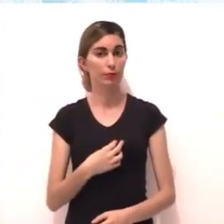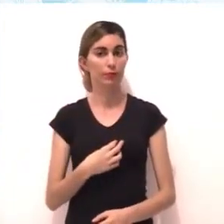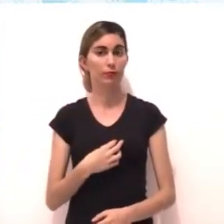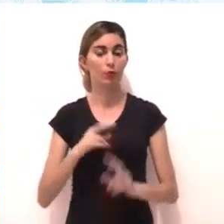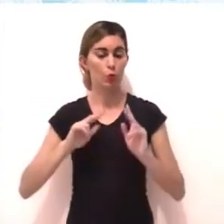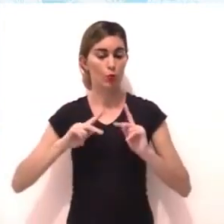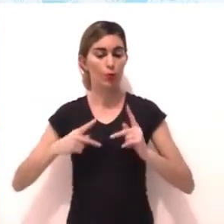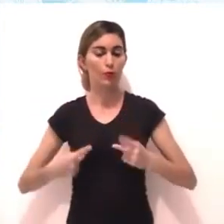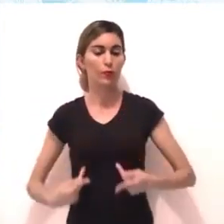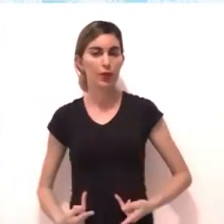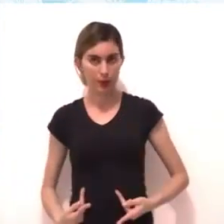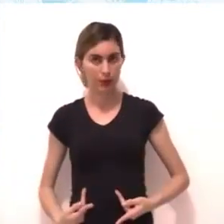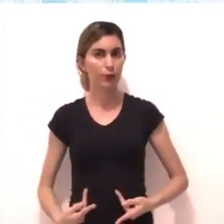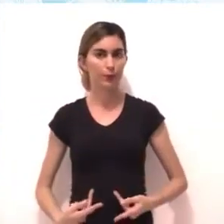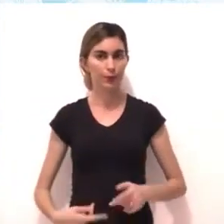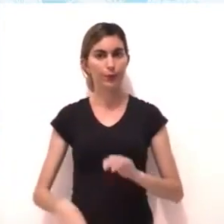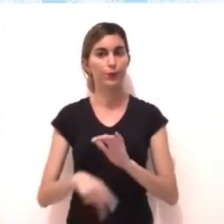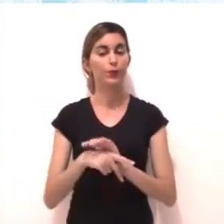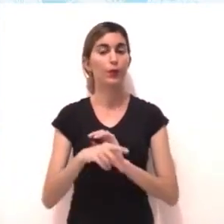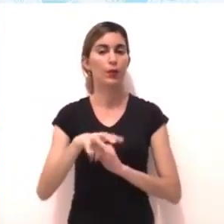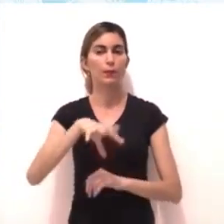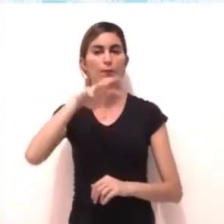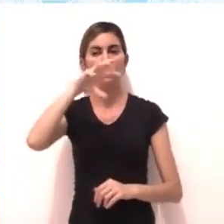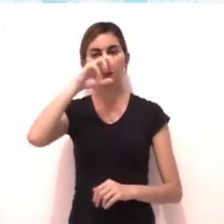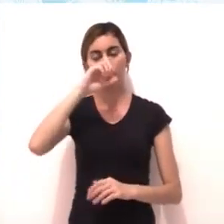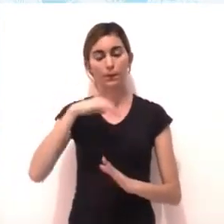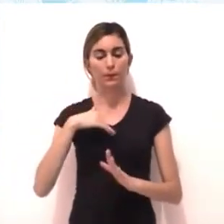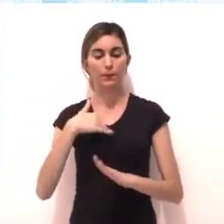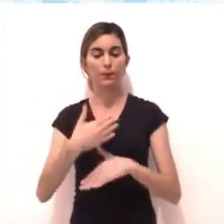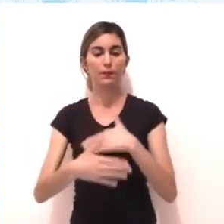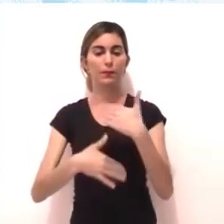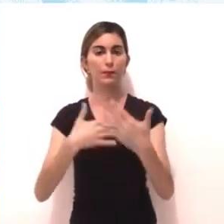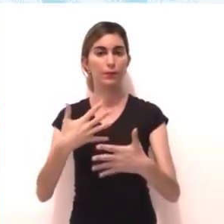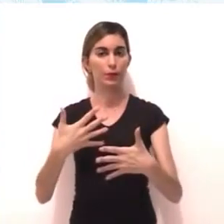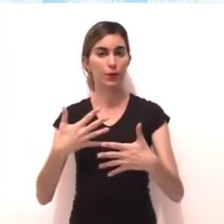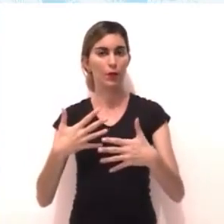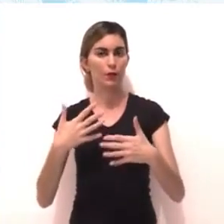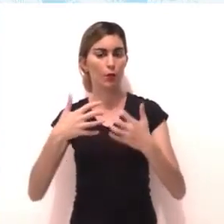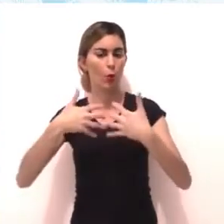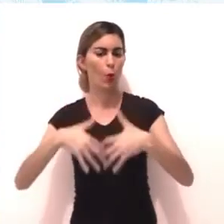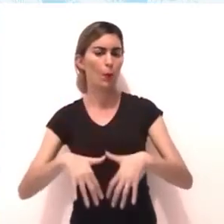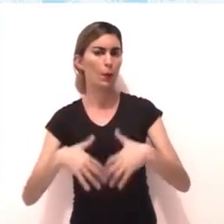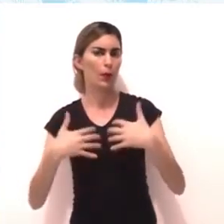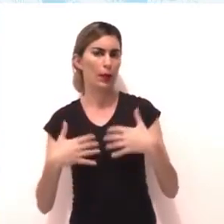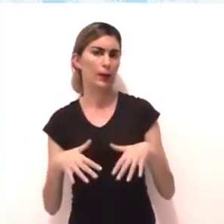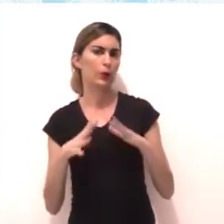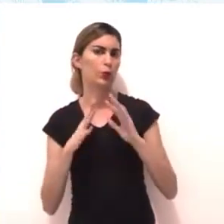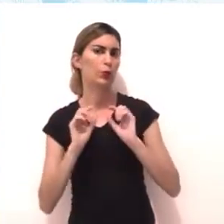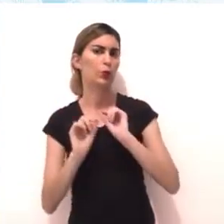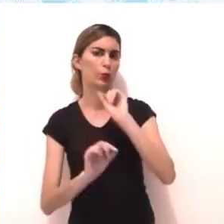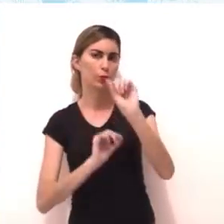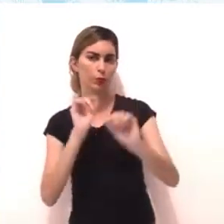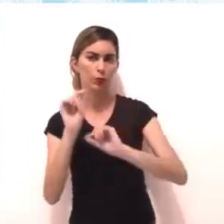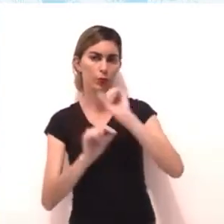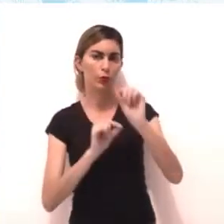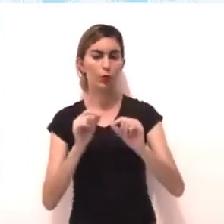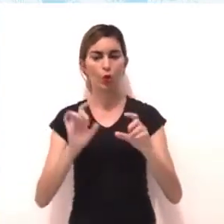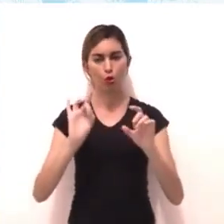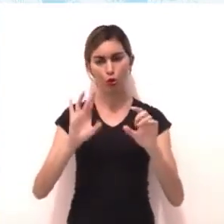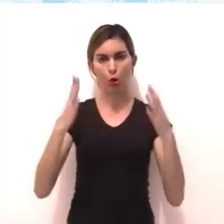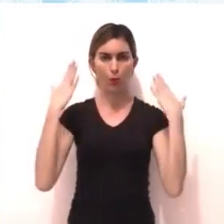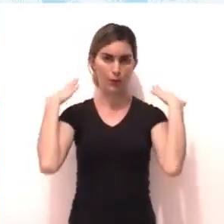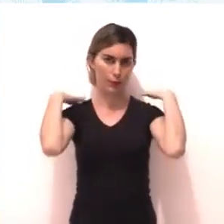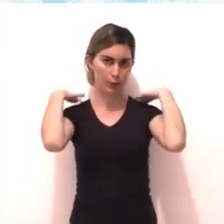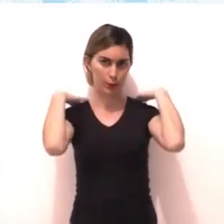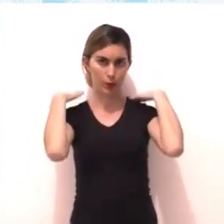seres humanos, especialmente, a respiração é um processo complexo. Ela não só envolve o pulmão.